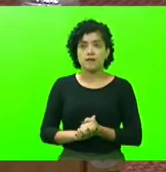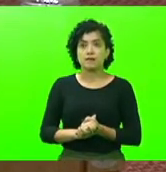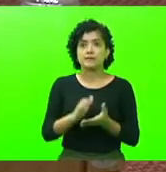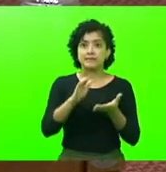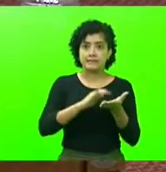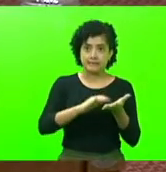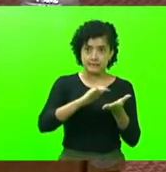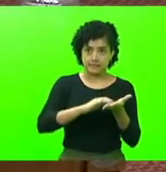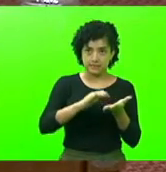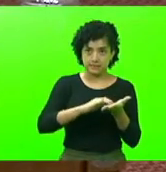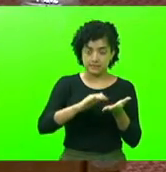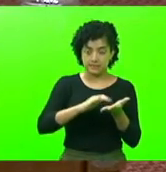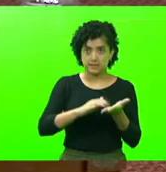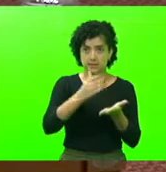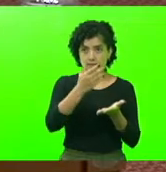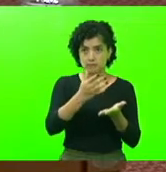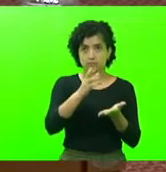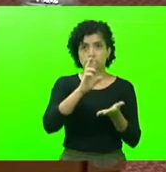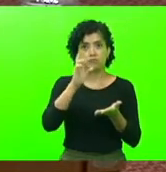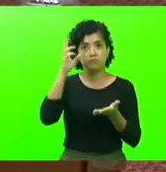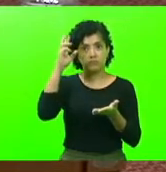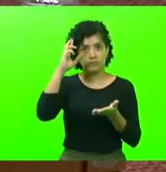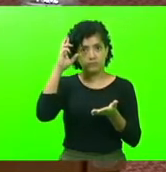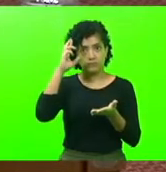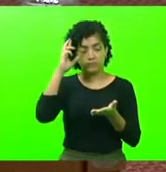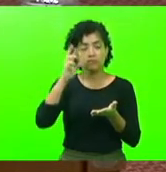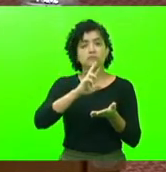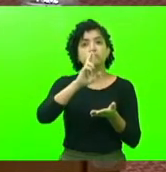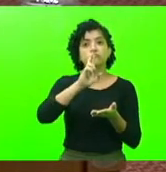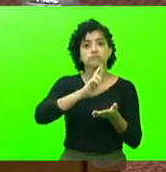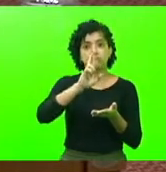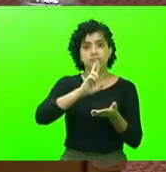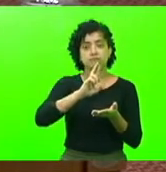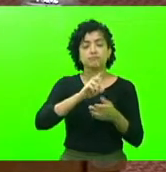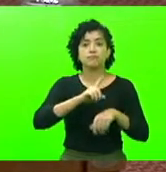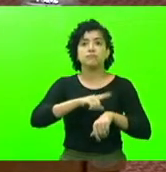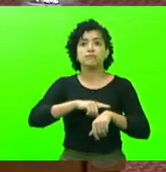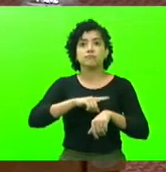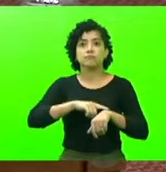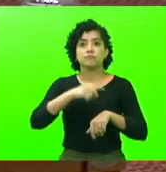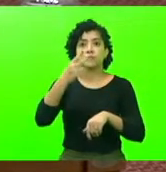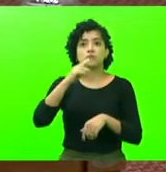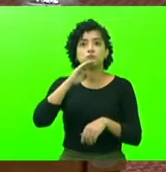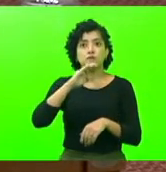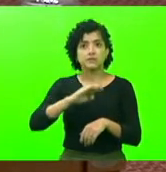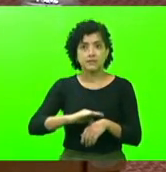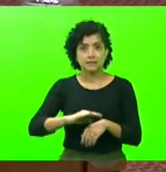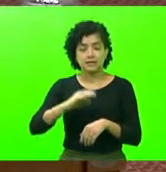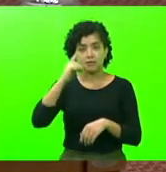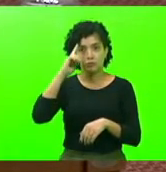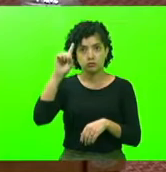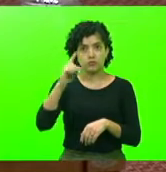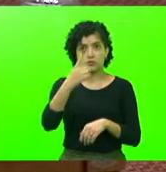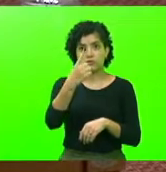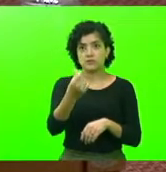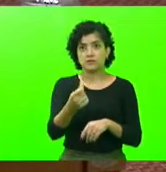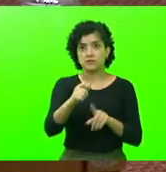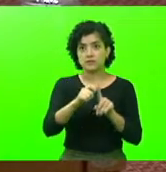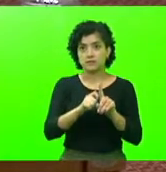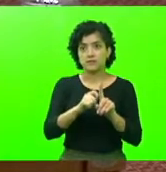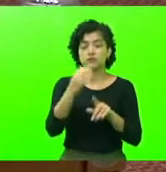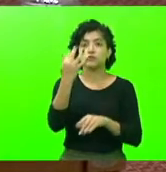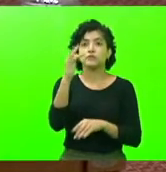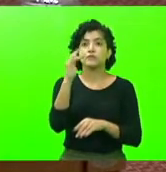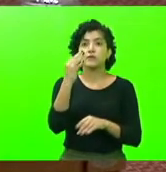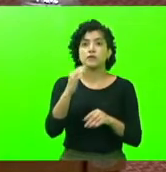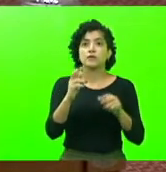Secretarias, deputados Ricardo Alba e Rodrigo Minotto, às 14 horas do dia 16 de fevereiro de 2022, nesta cidade